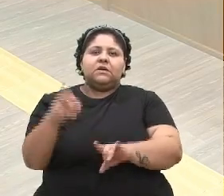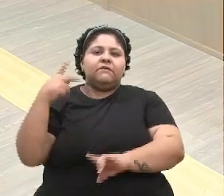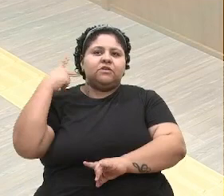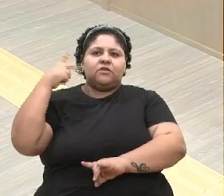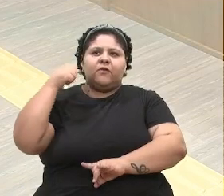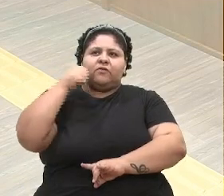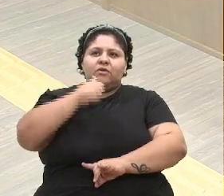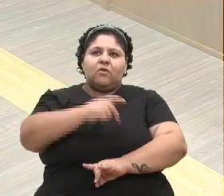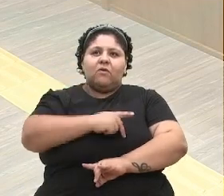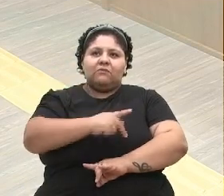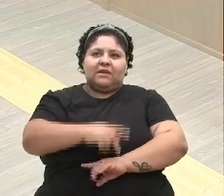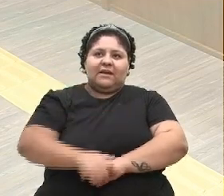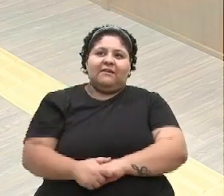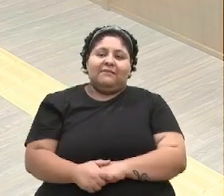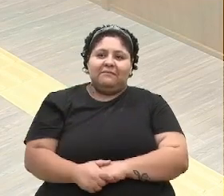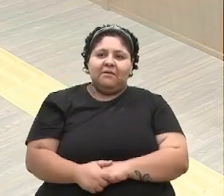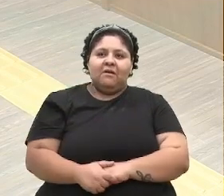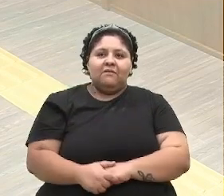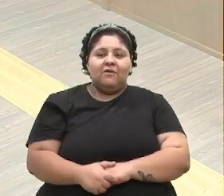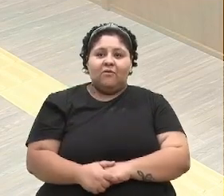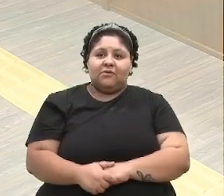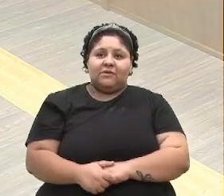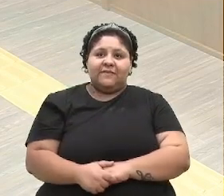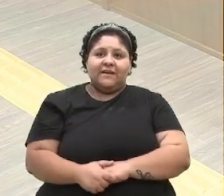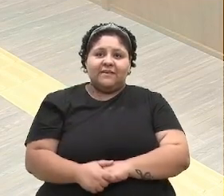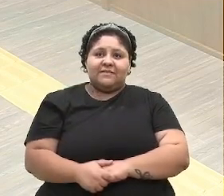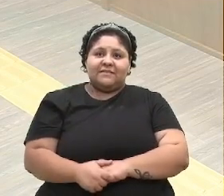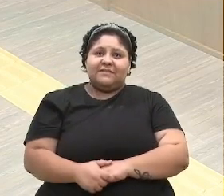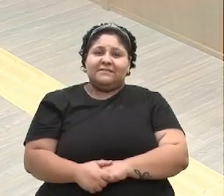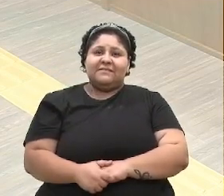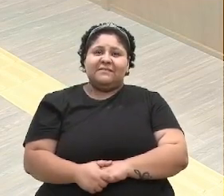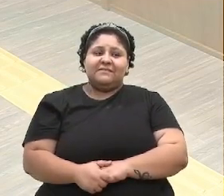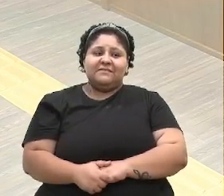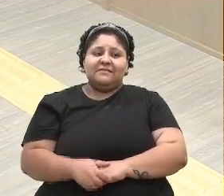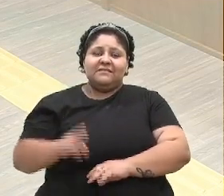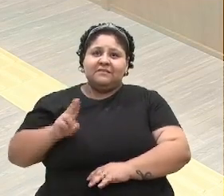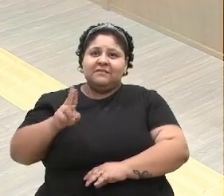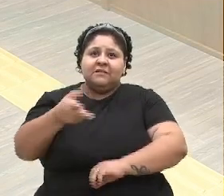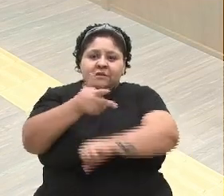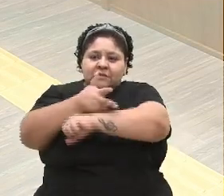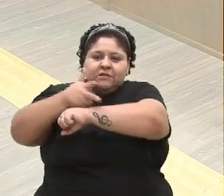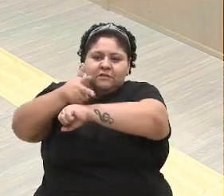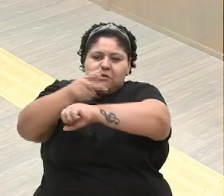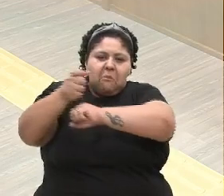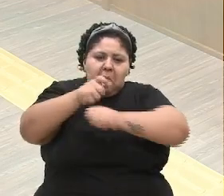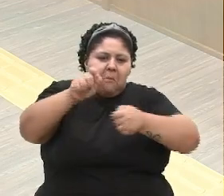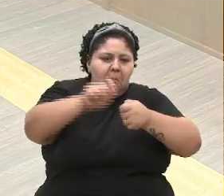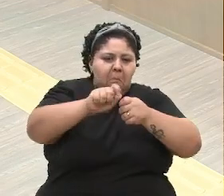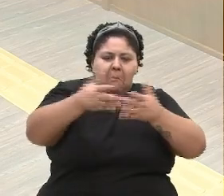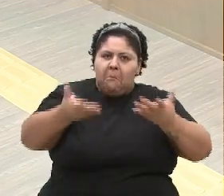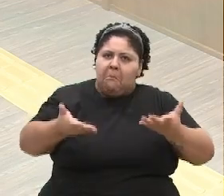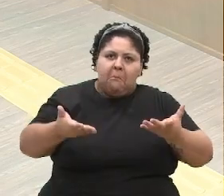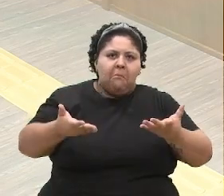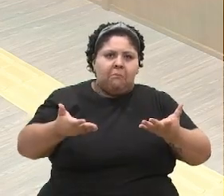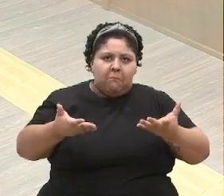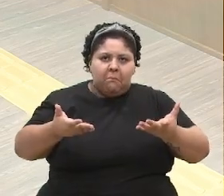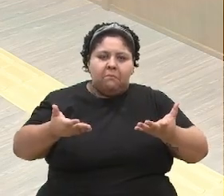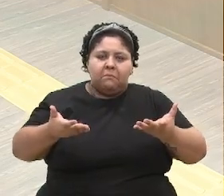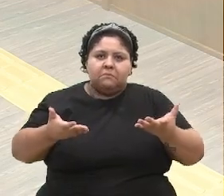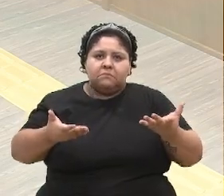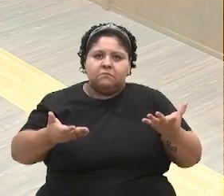colegas primeiro dizer que vídeo vídeo Eu não me preocupo pode fazer fizeram um da